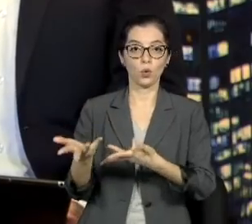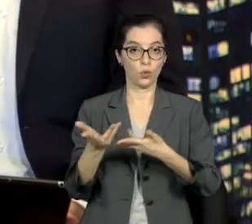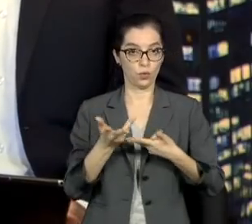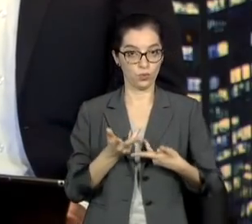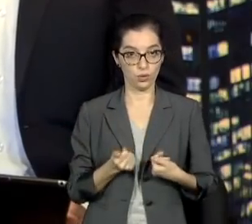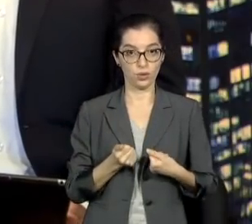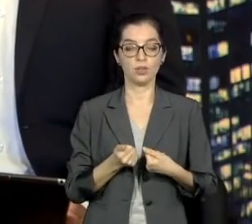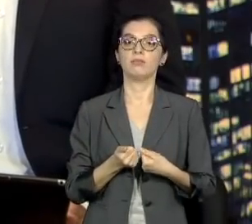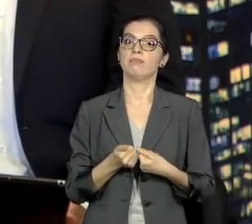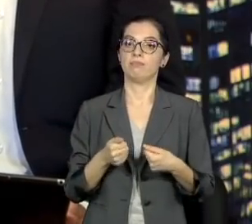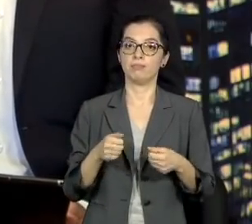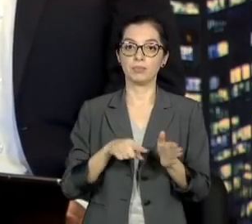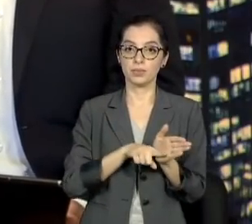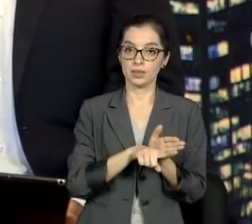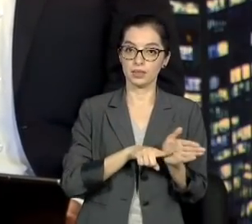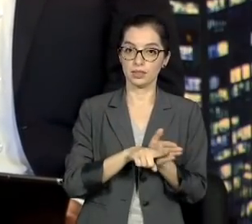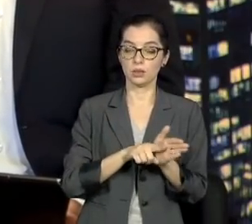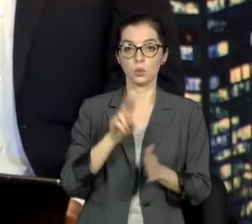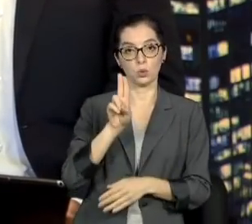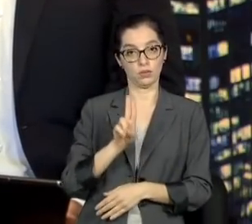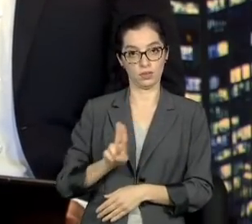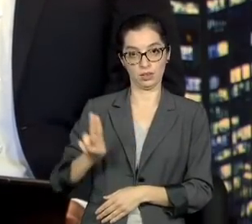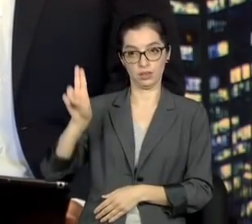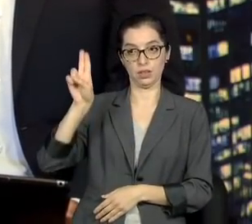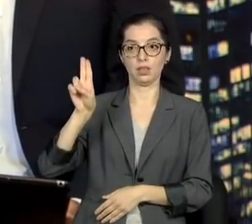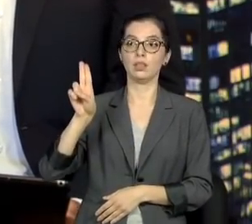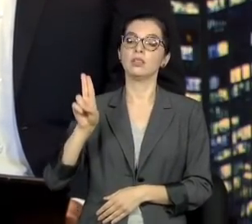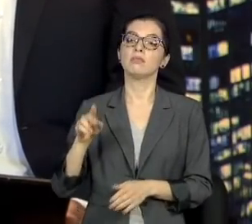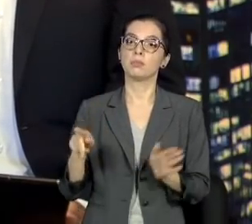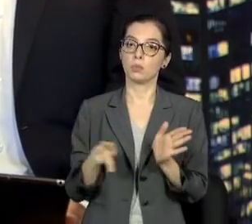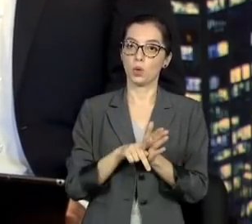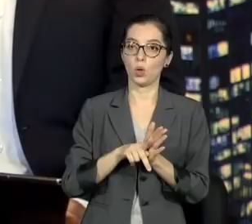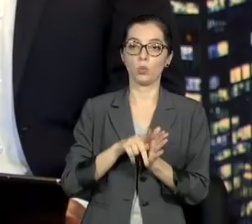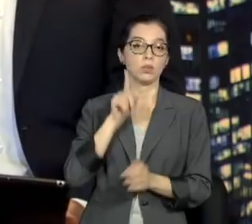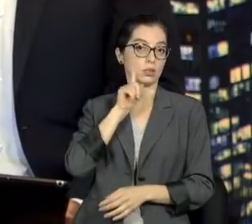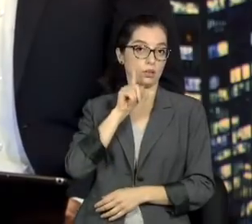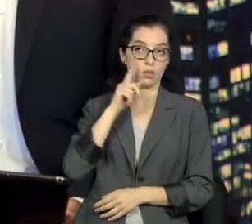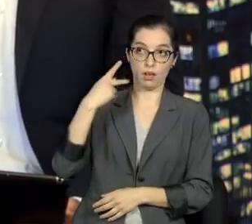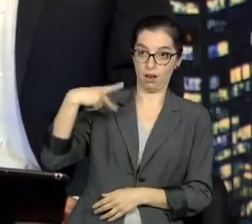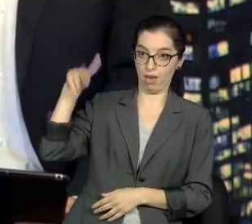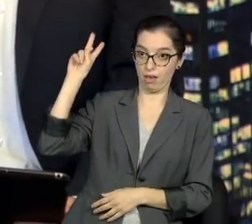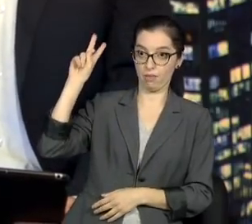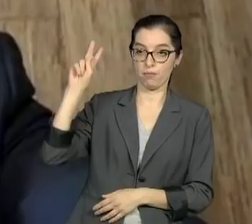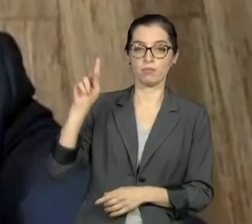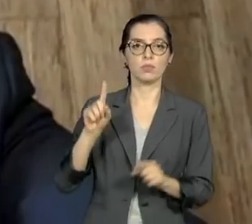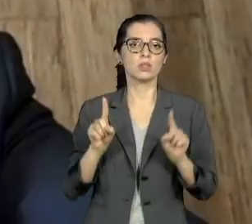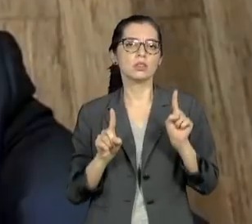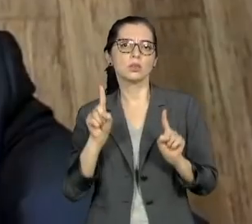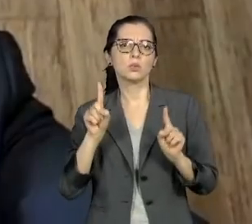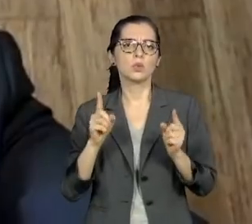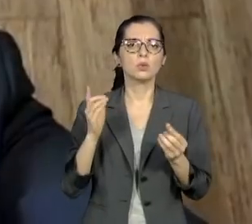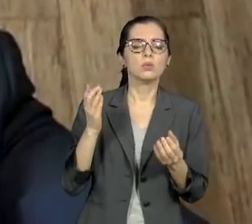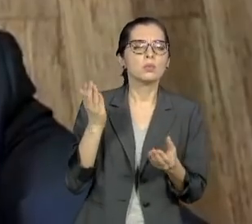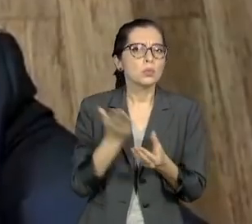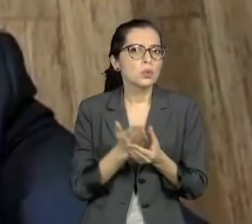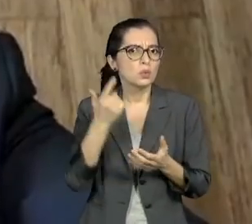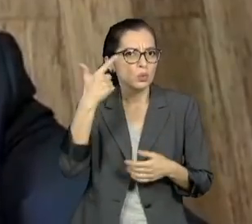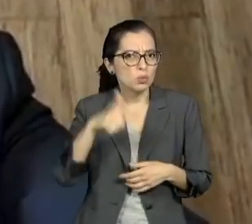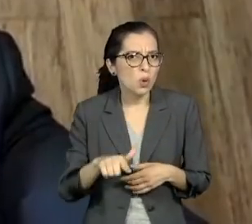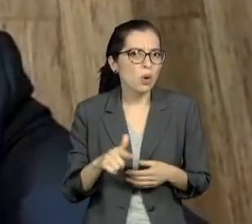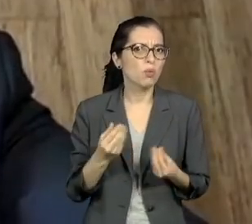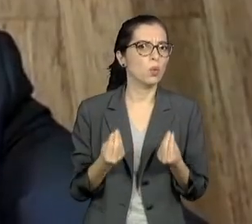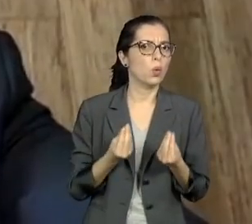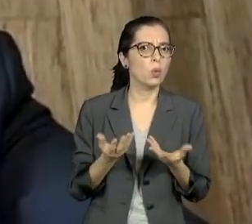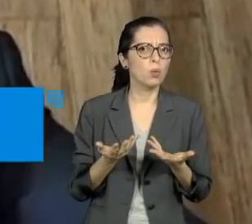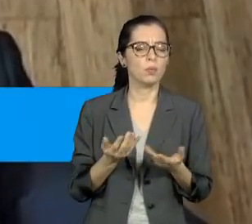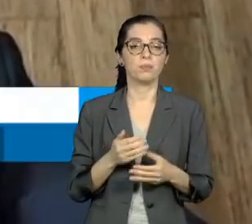e pesquisador da Universidade George Washington. Será que a disputa vai parar mais uma vez na justiça? A eleição de